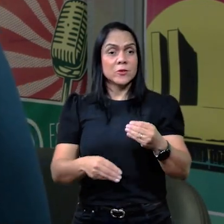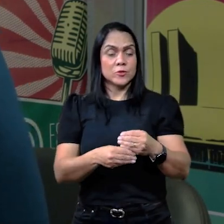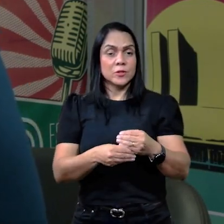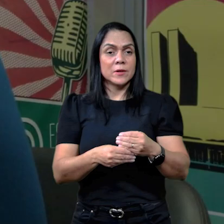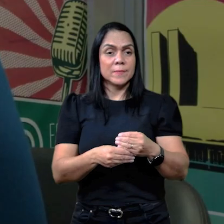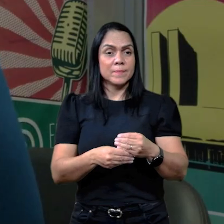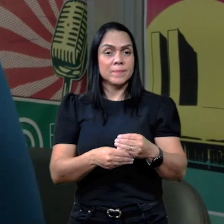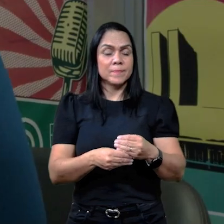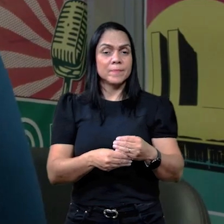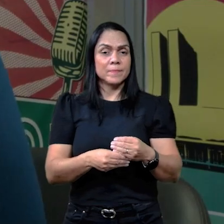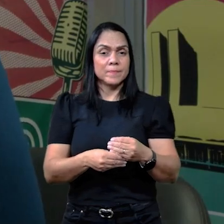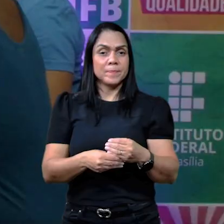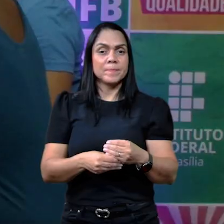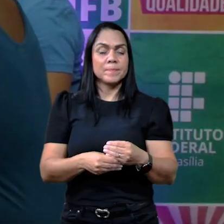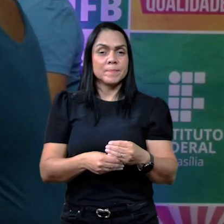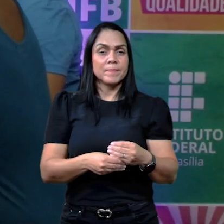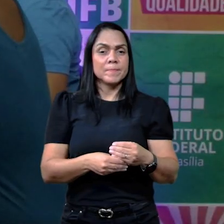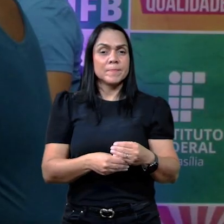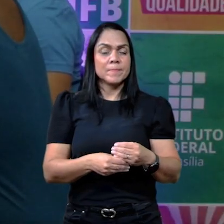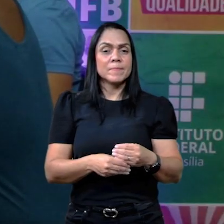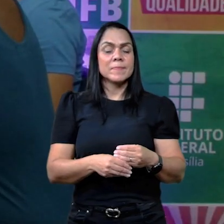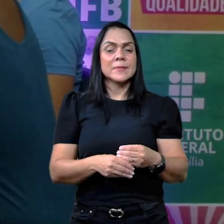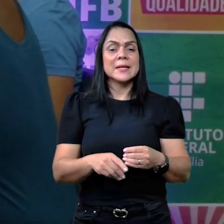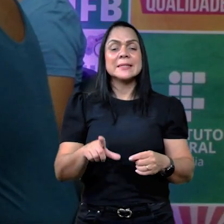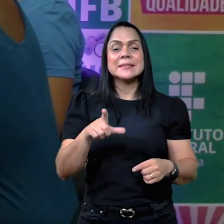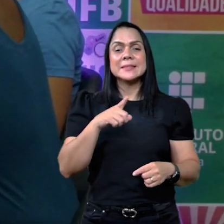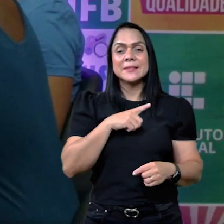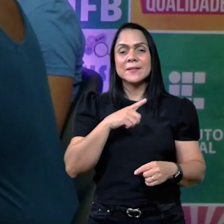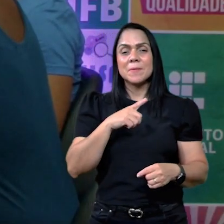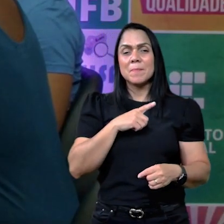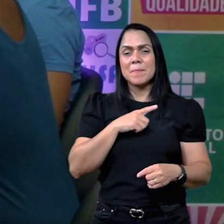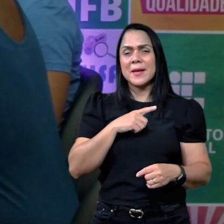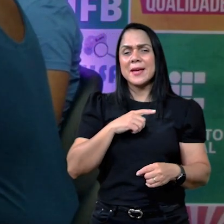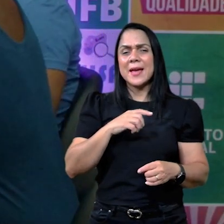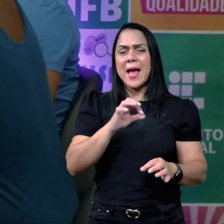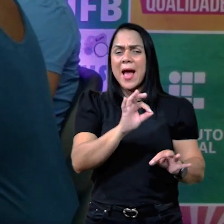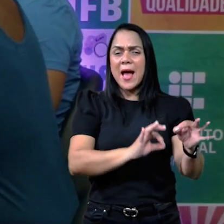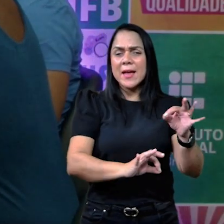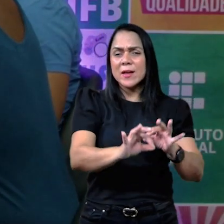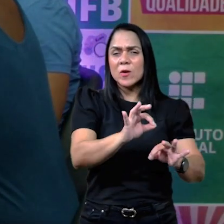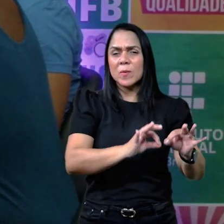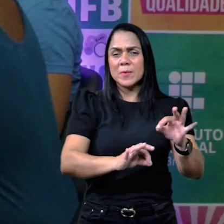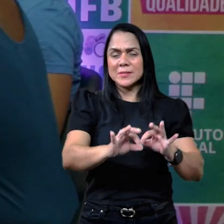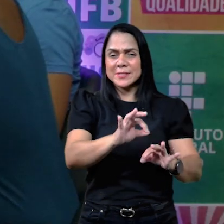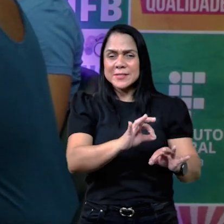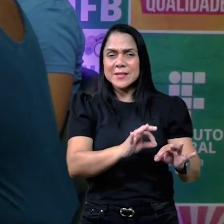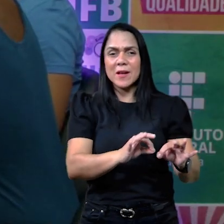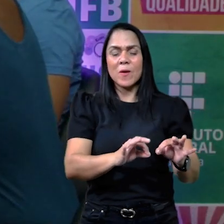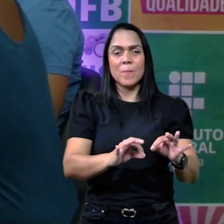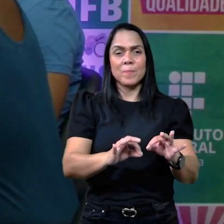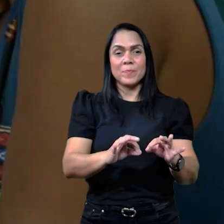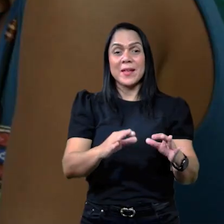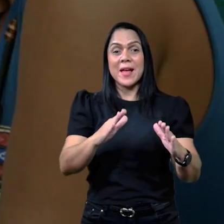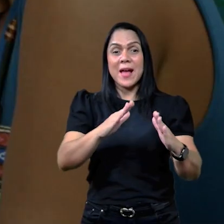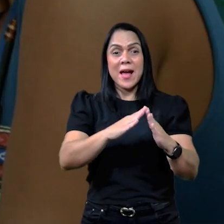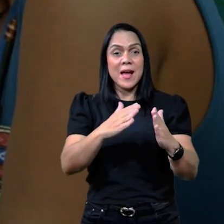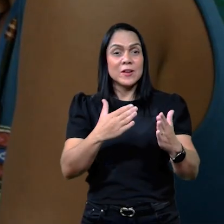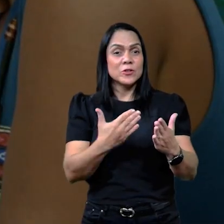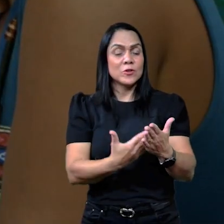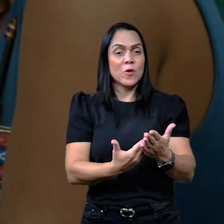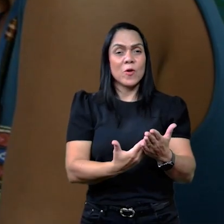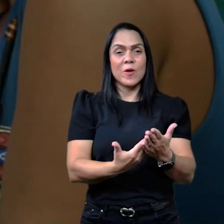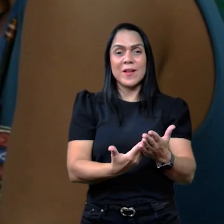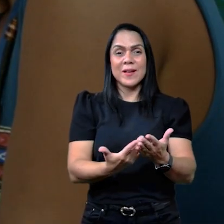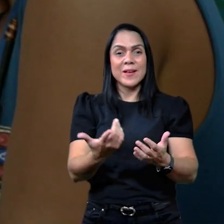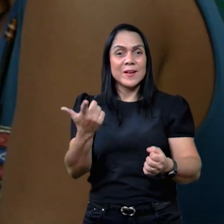complementar? Assim como a regularização fundiária, a educação escolar quilombola é uma conquista